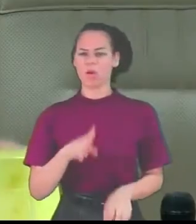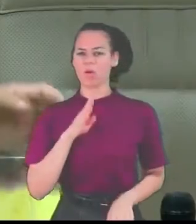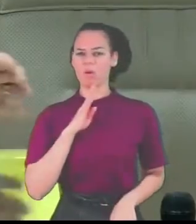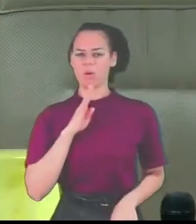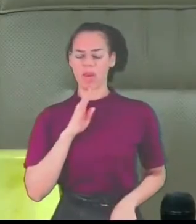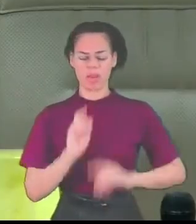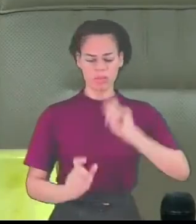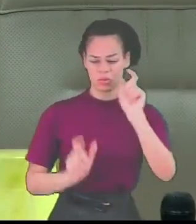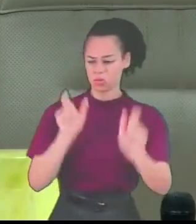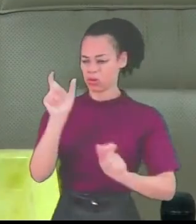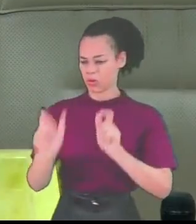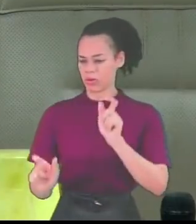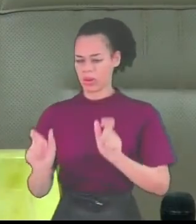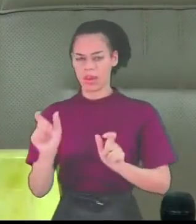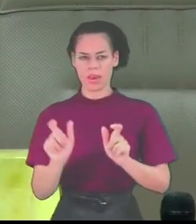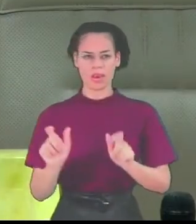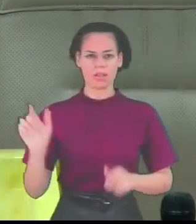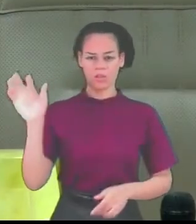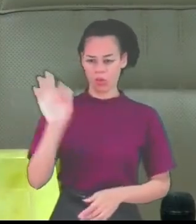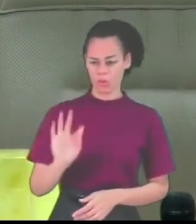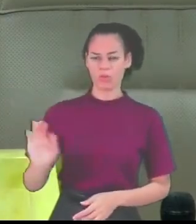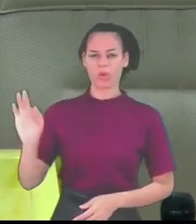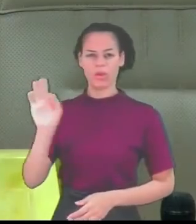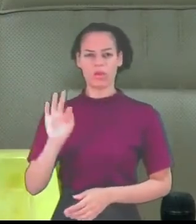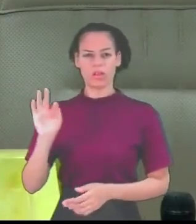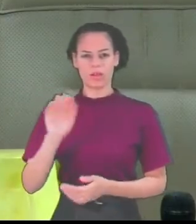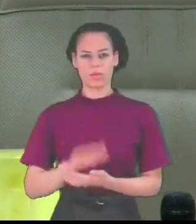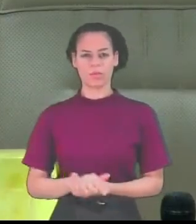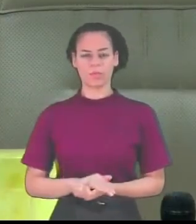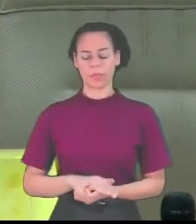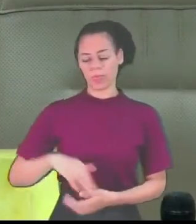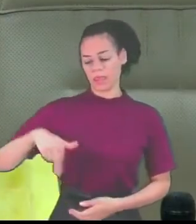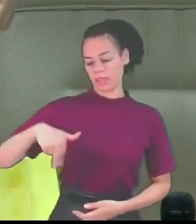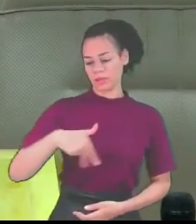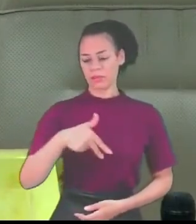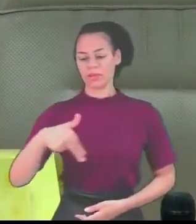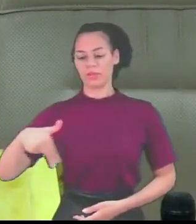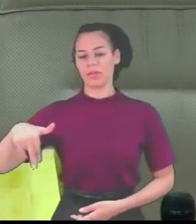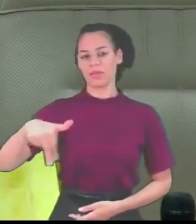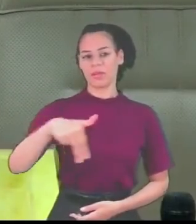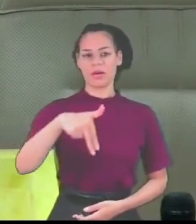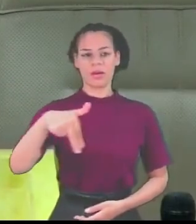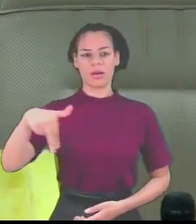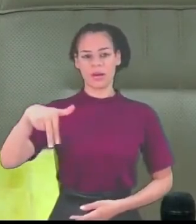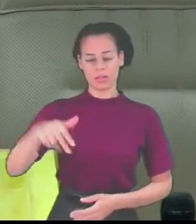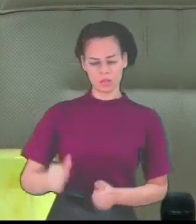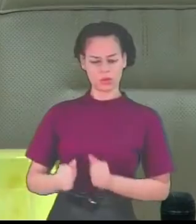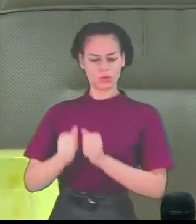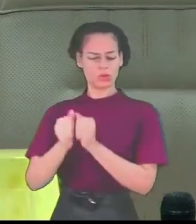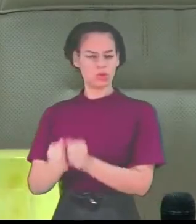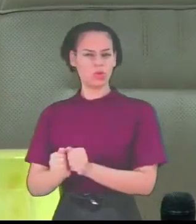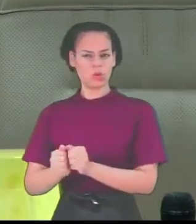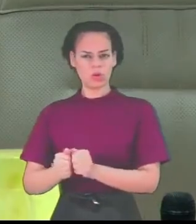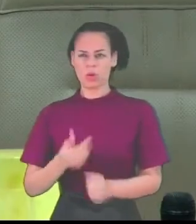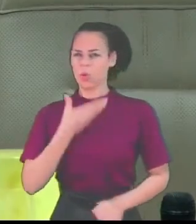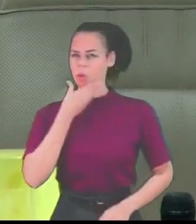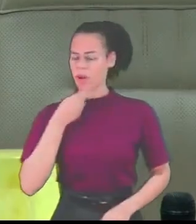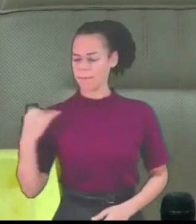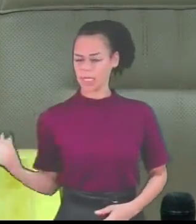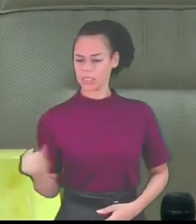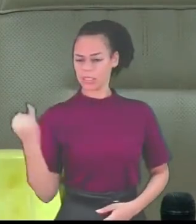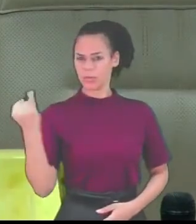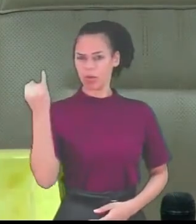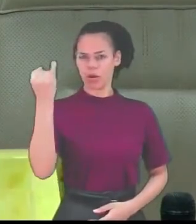filósofos o que transita no meio dos grandes da época um